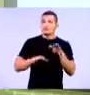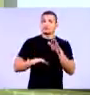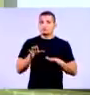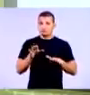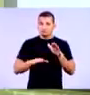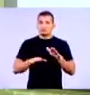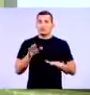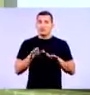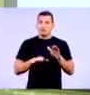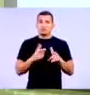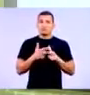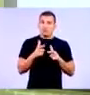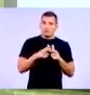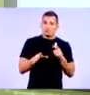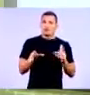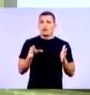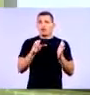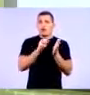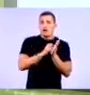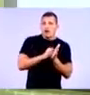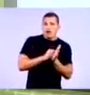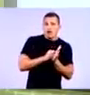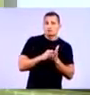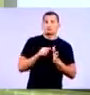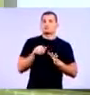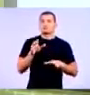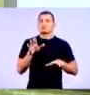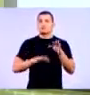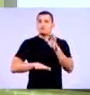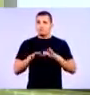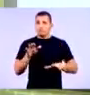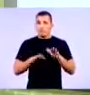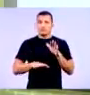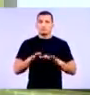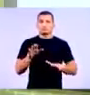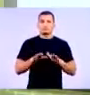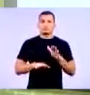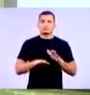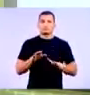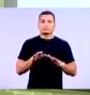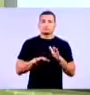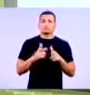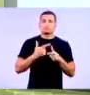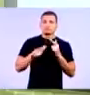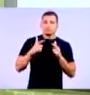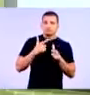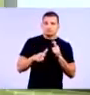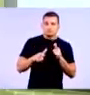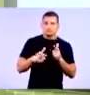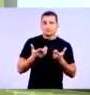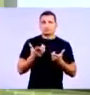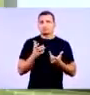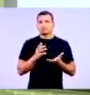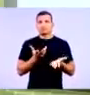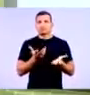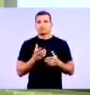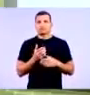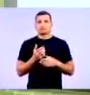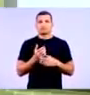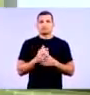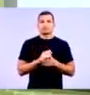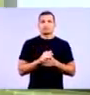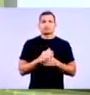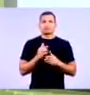de cadastro, devido a algum problema meteorológico que hoje em dia, né,